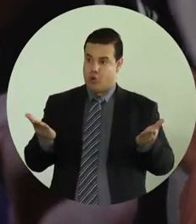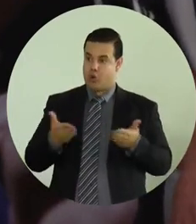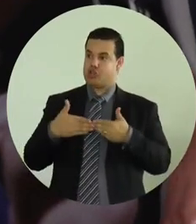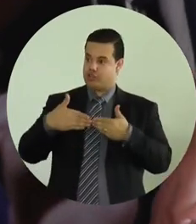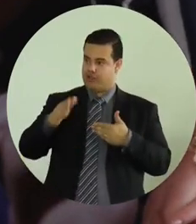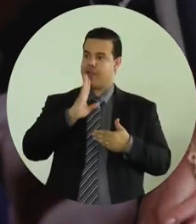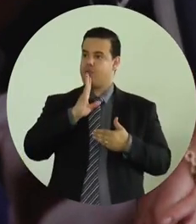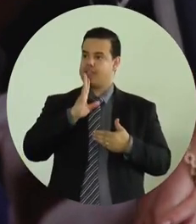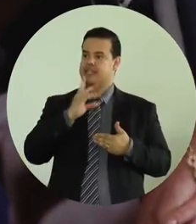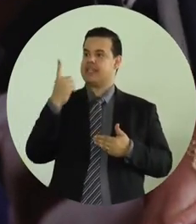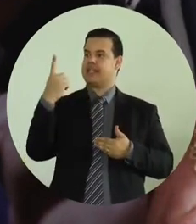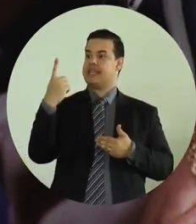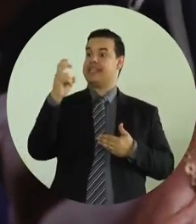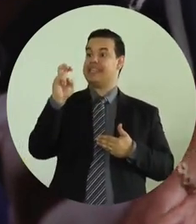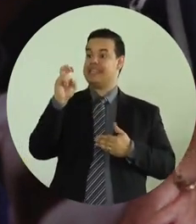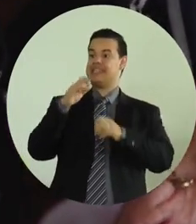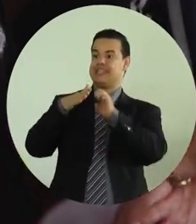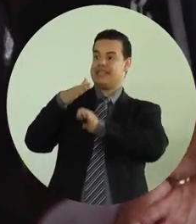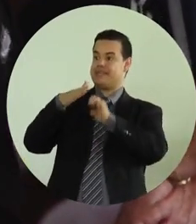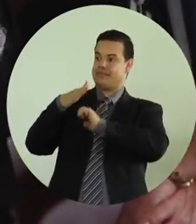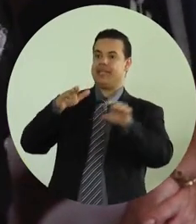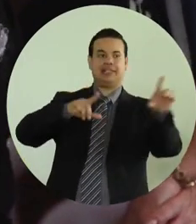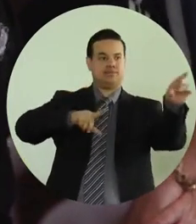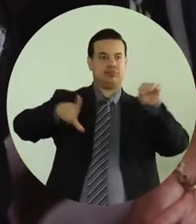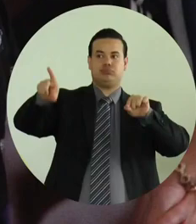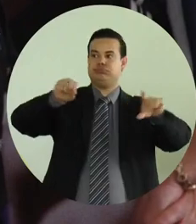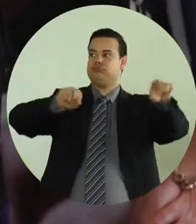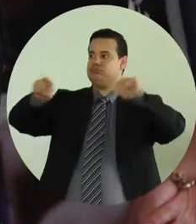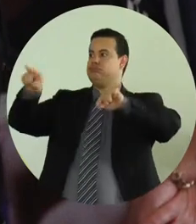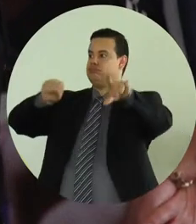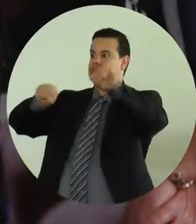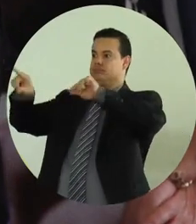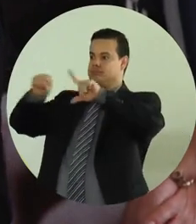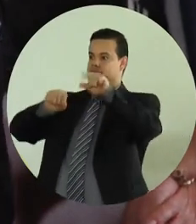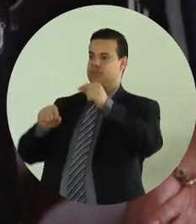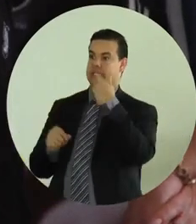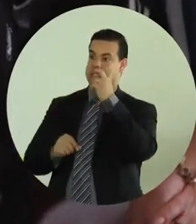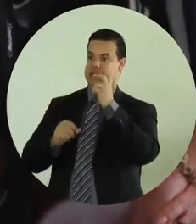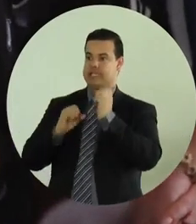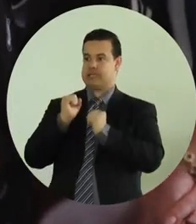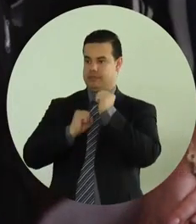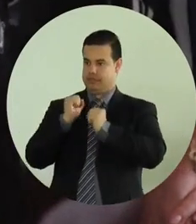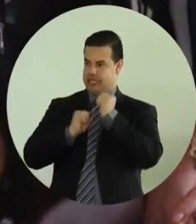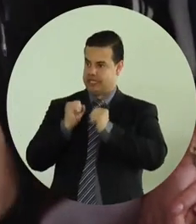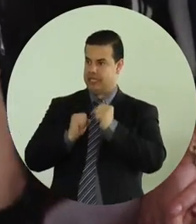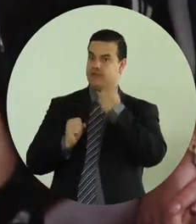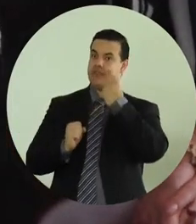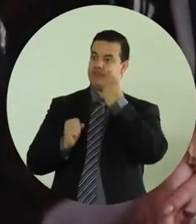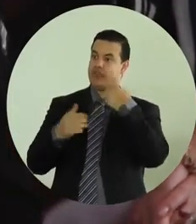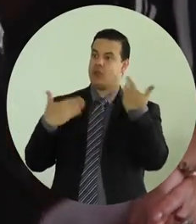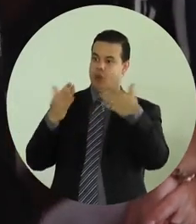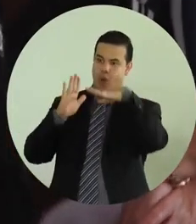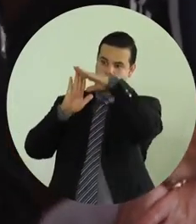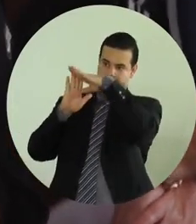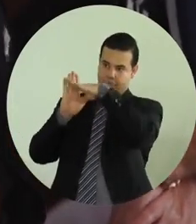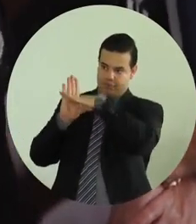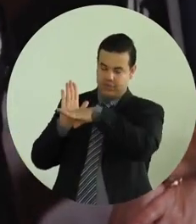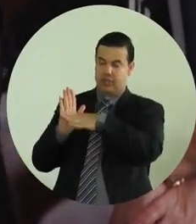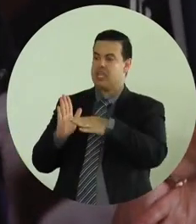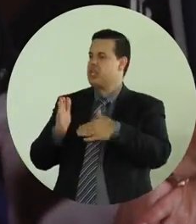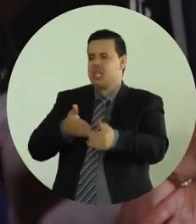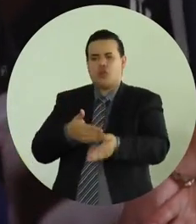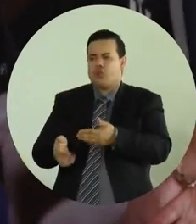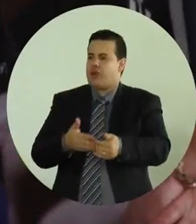as 15 empresas, né, selecionadas nessa edição, né, e independente aí de quem vai ficar em